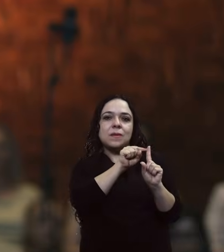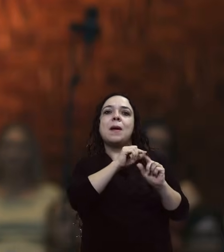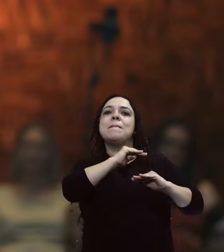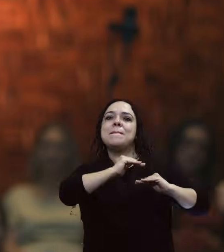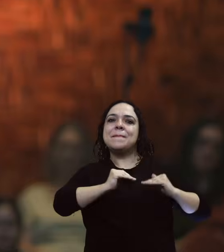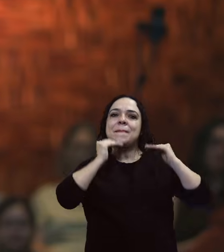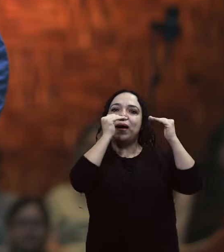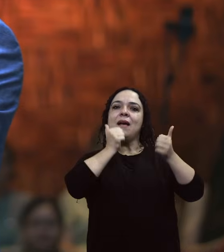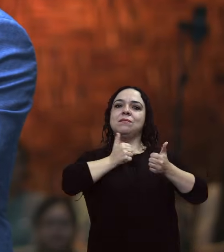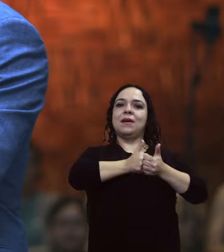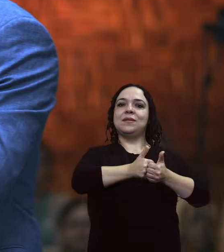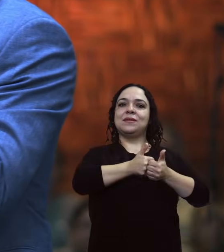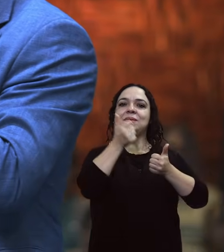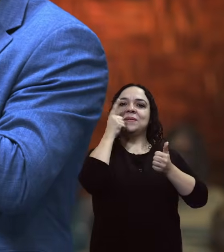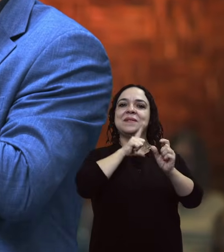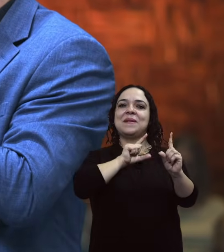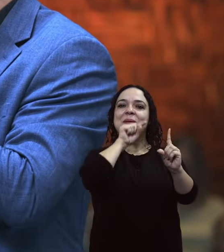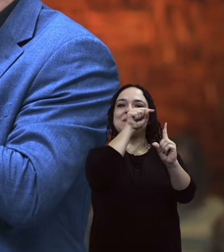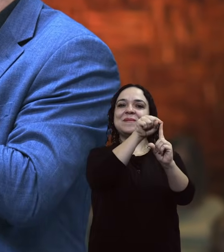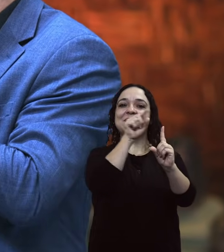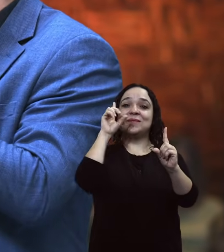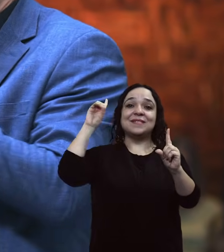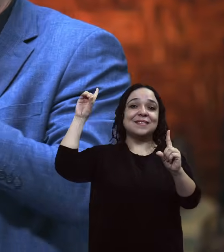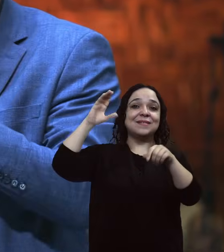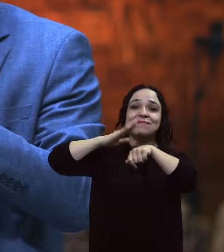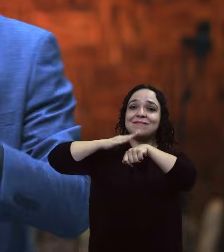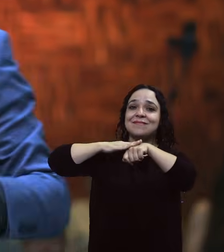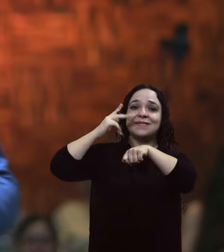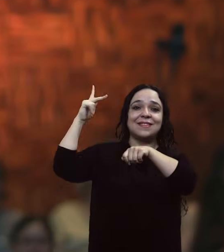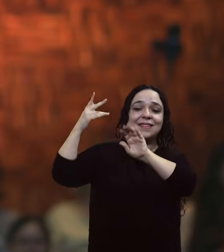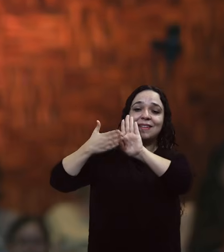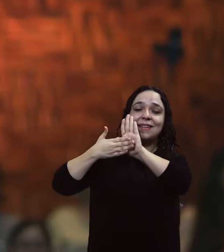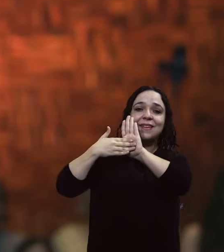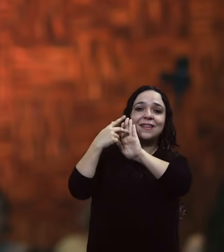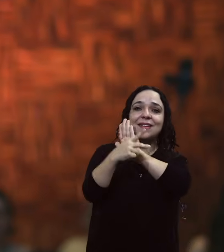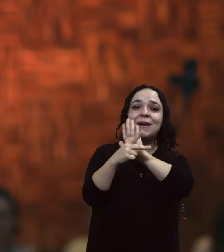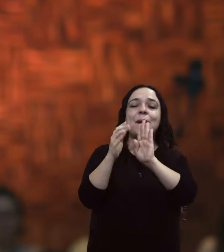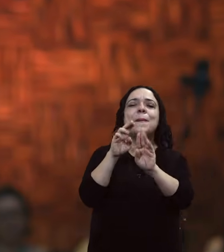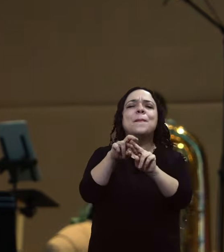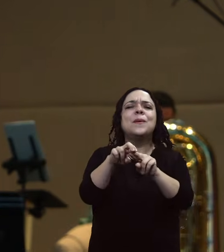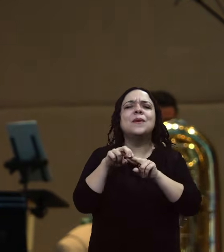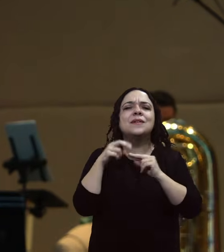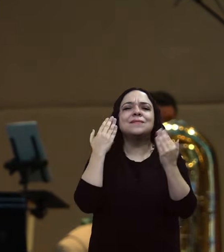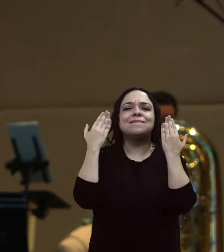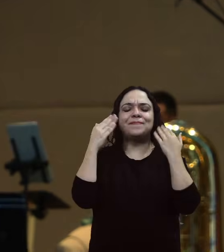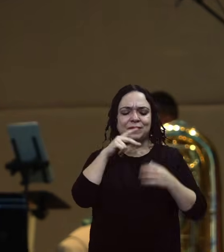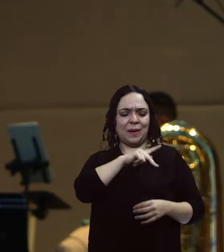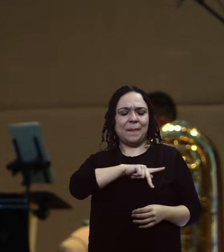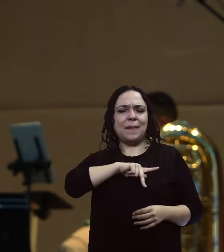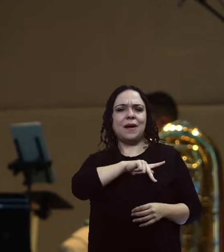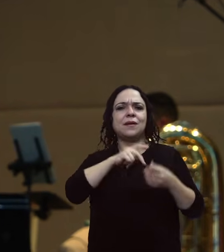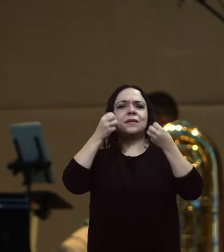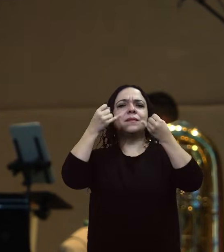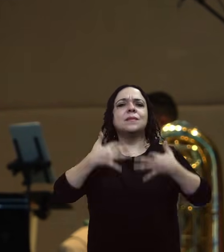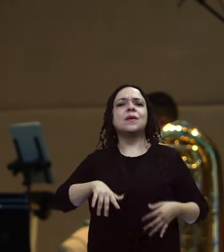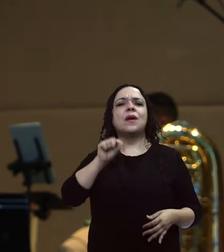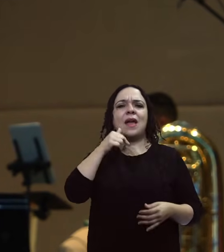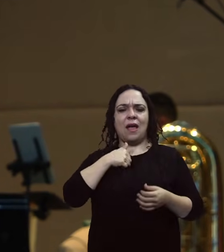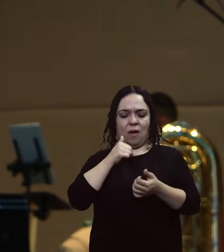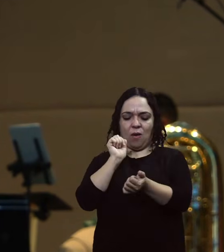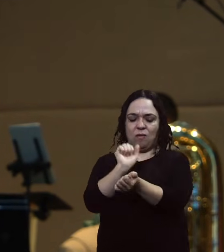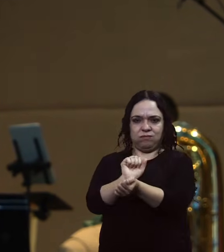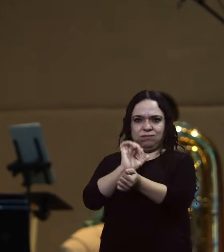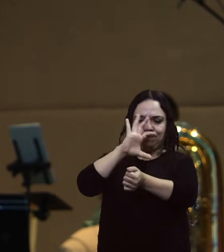do propósito de Deus. É por isso que o apóstolo Paulo, ele vai dizer assim: as minhas